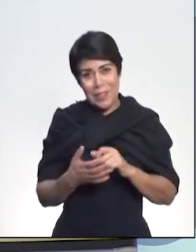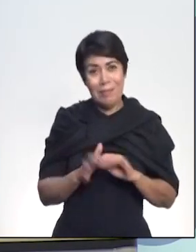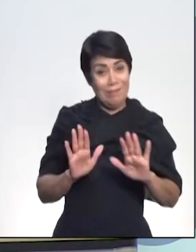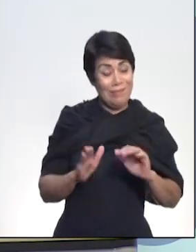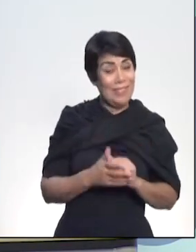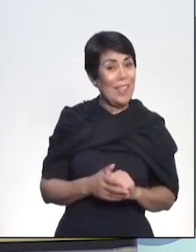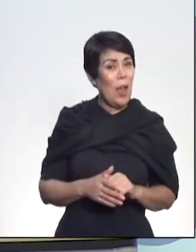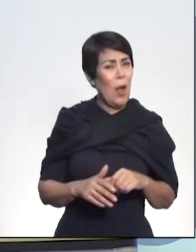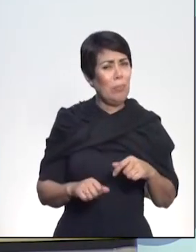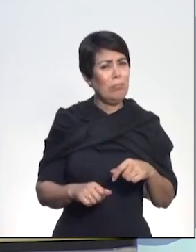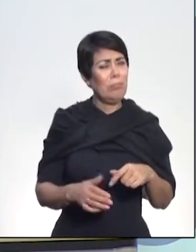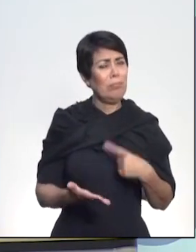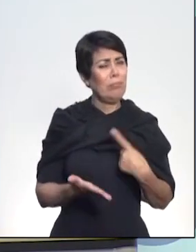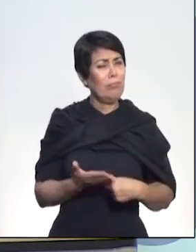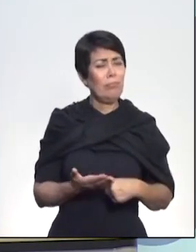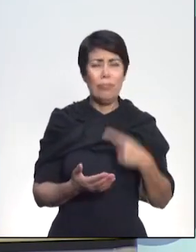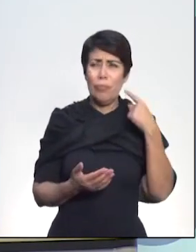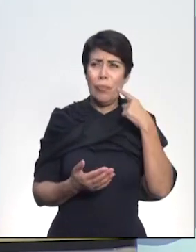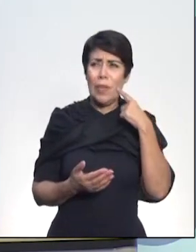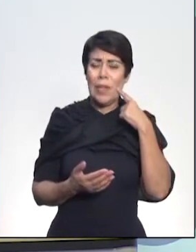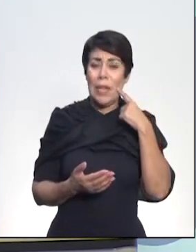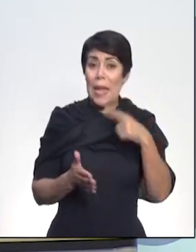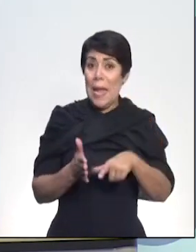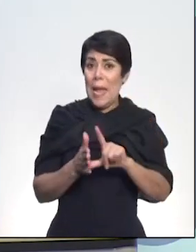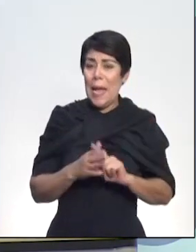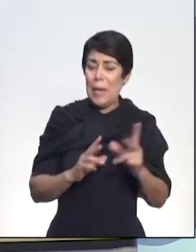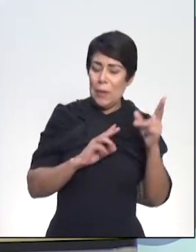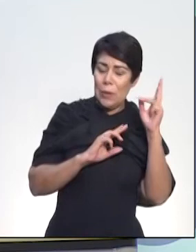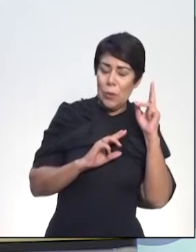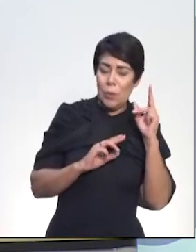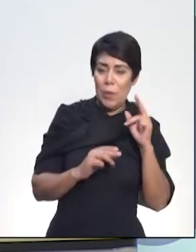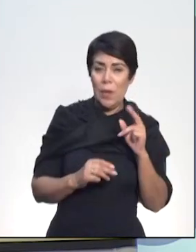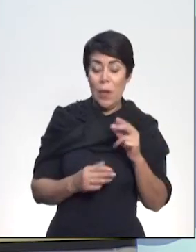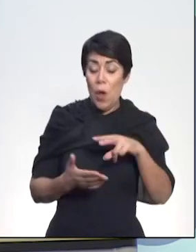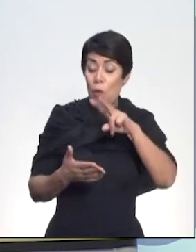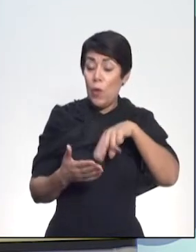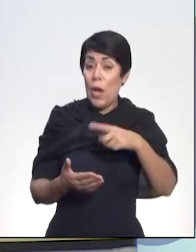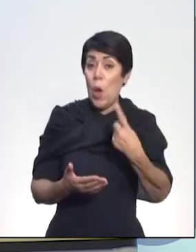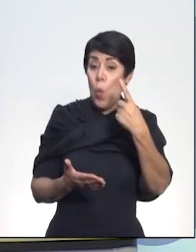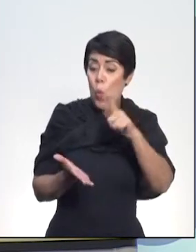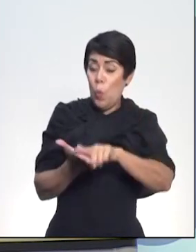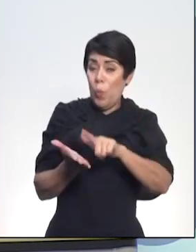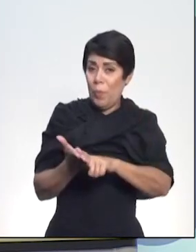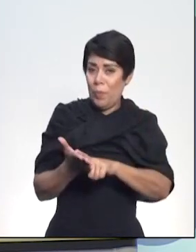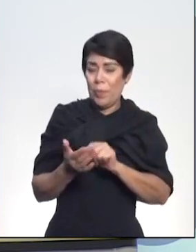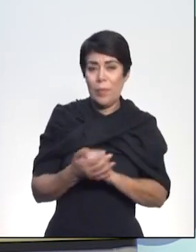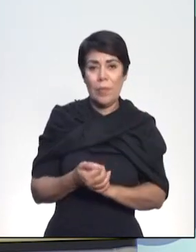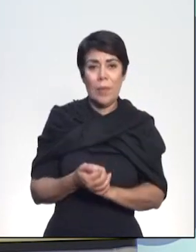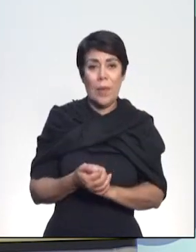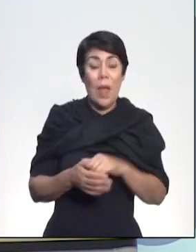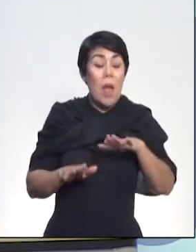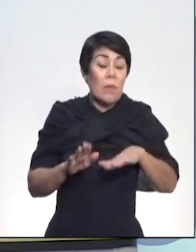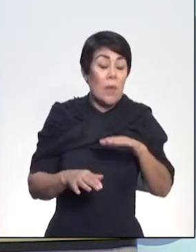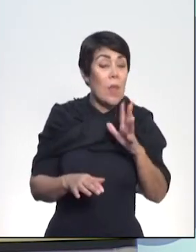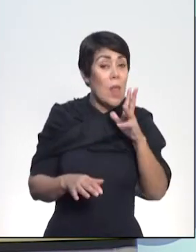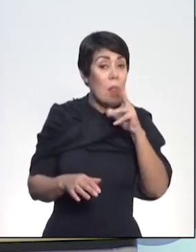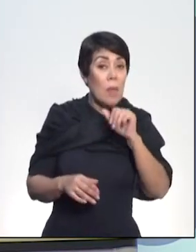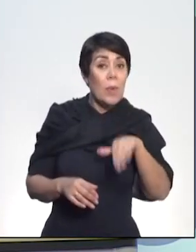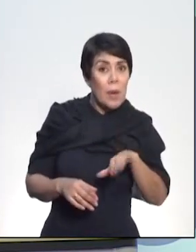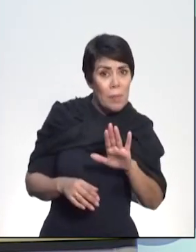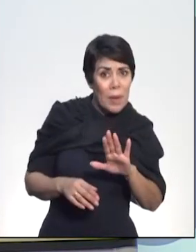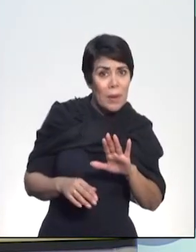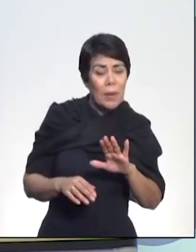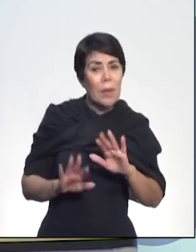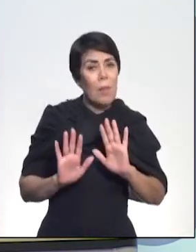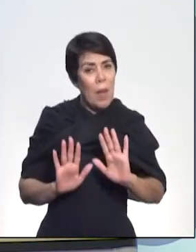dormir, você desliga o celular e lê uma página, por exemplo. Mesmo que você leve um pouquinho mais de tempo, essa uma página,